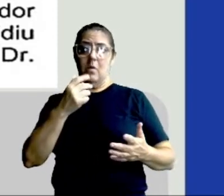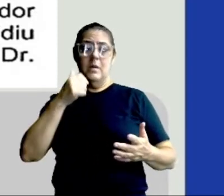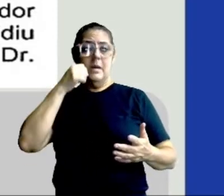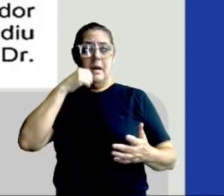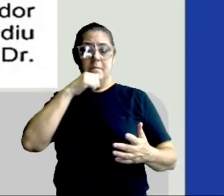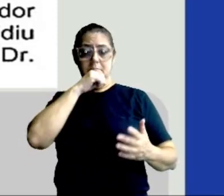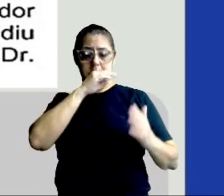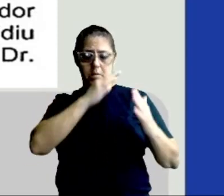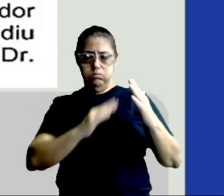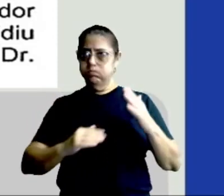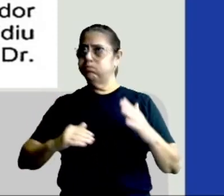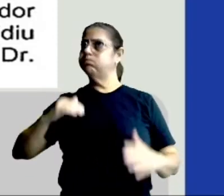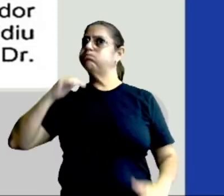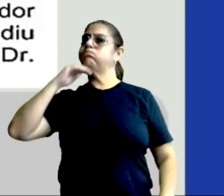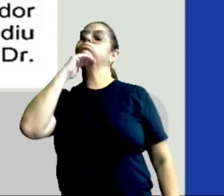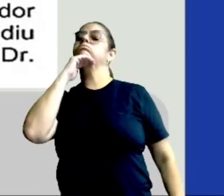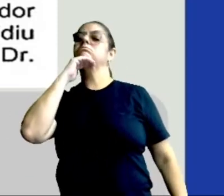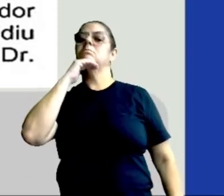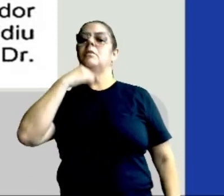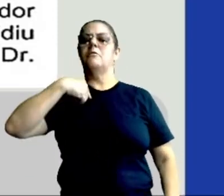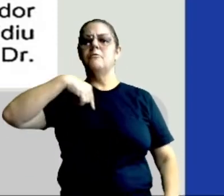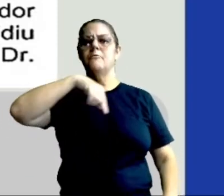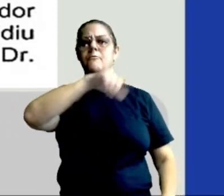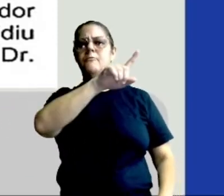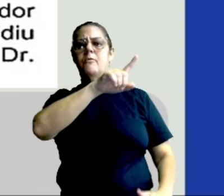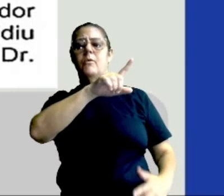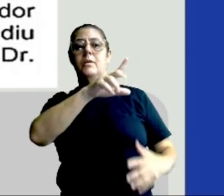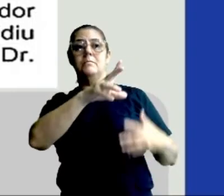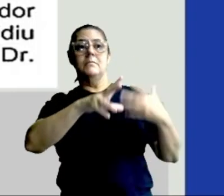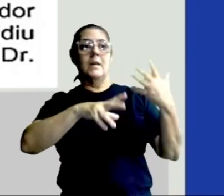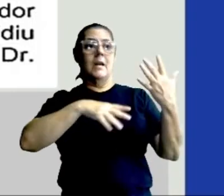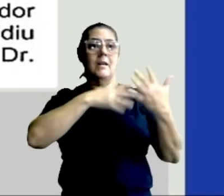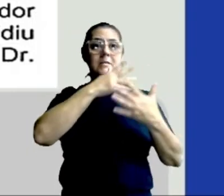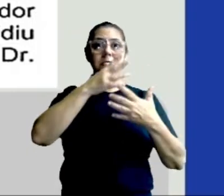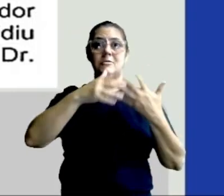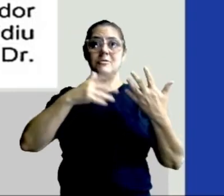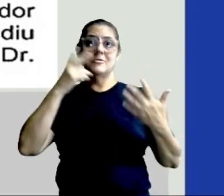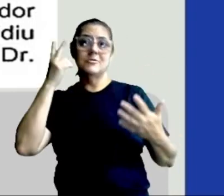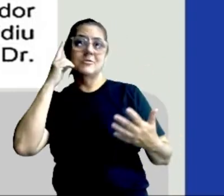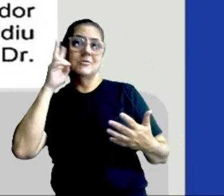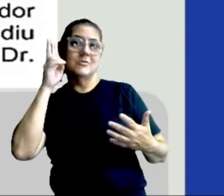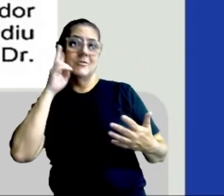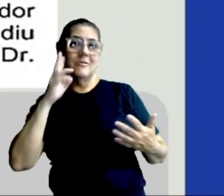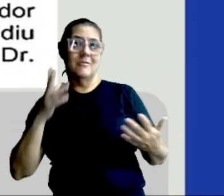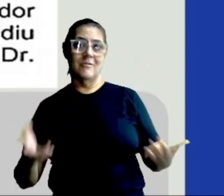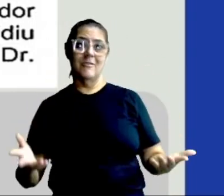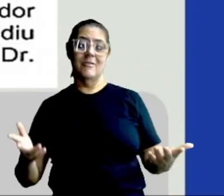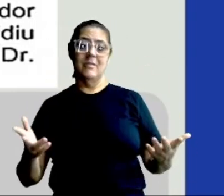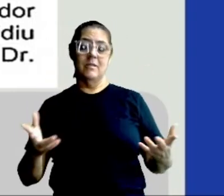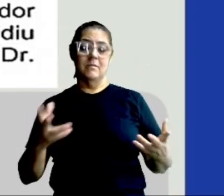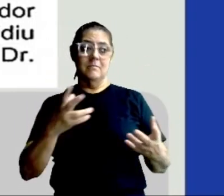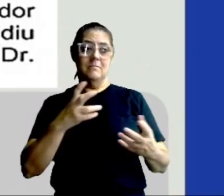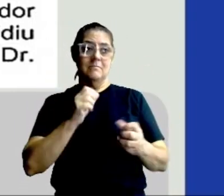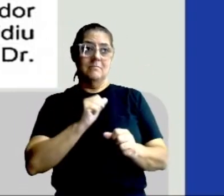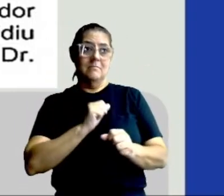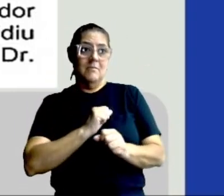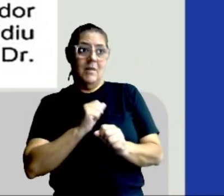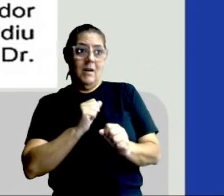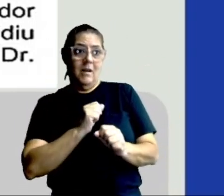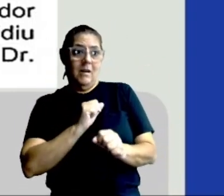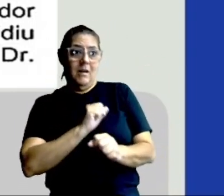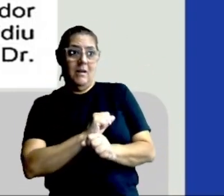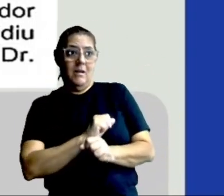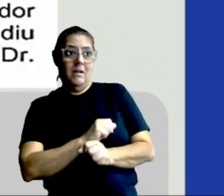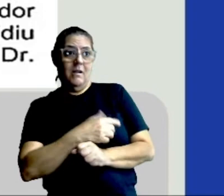limite e agora o que que vai acontecer quando a gente começa a se envolver na história que a questão do clima que é o momento de tensão